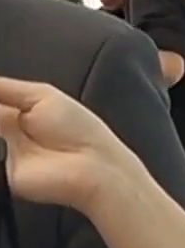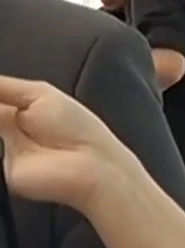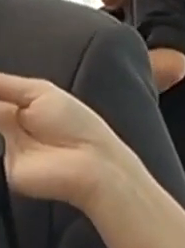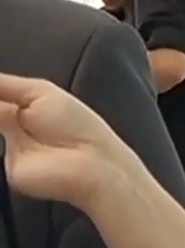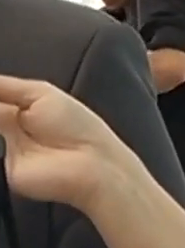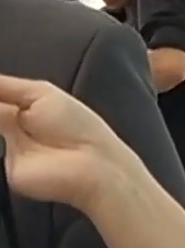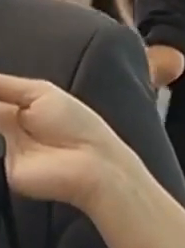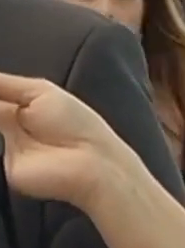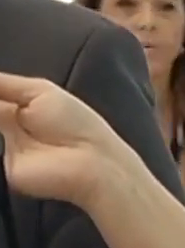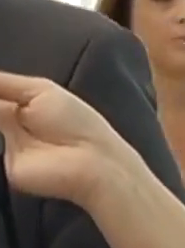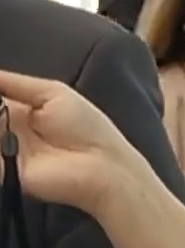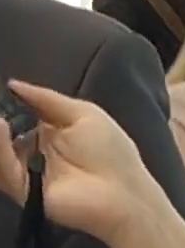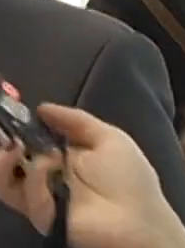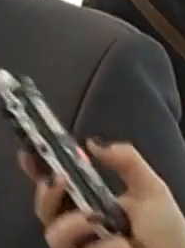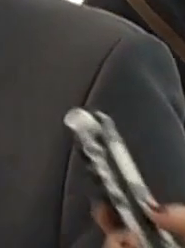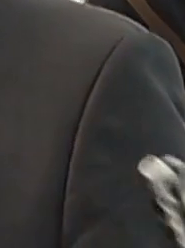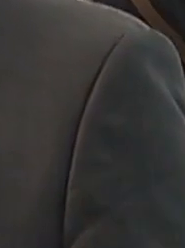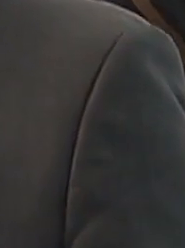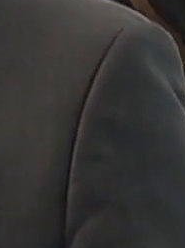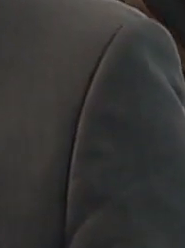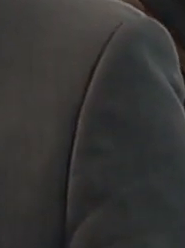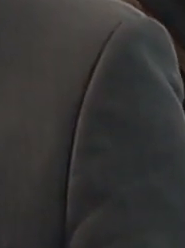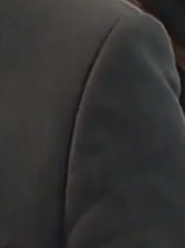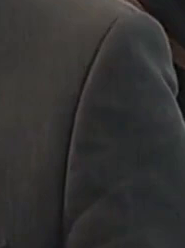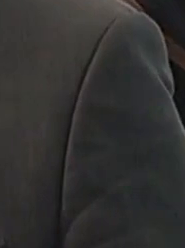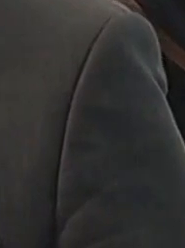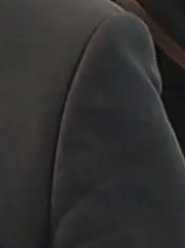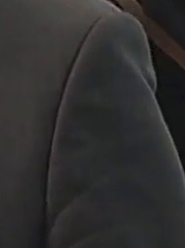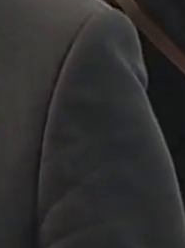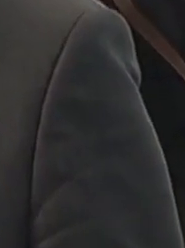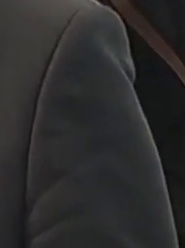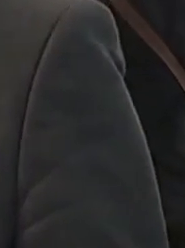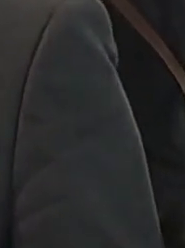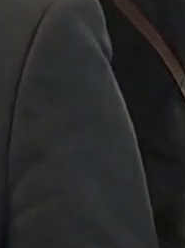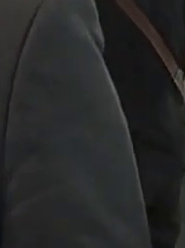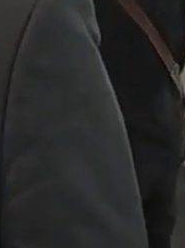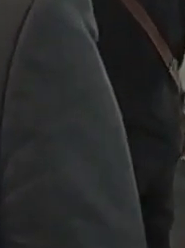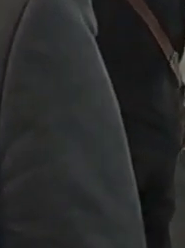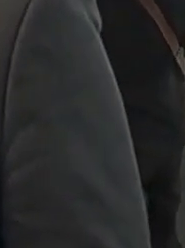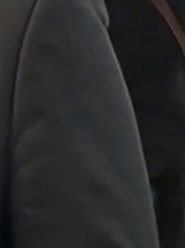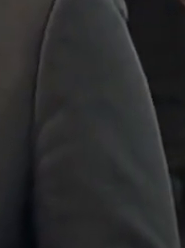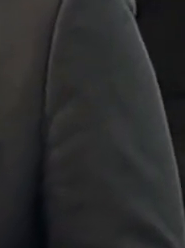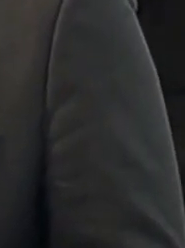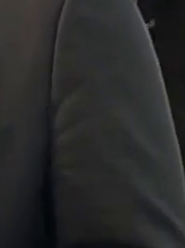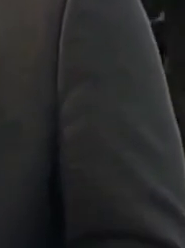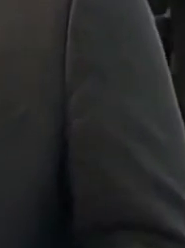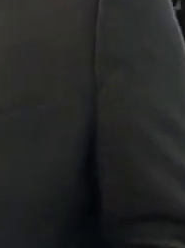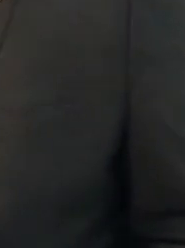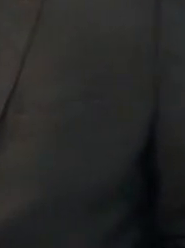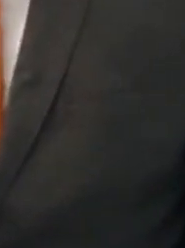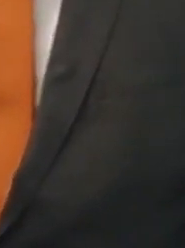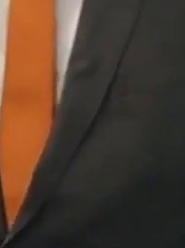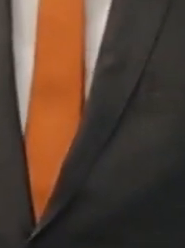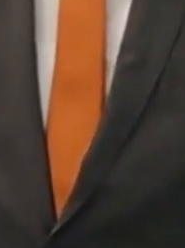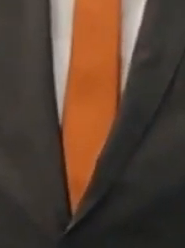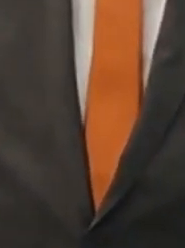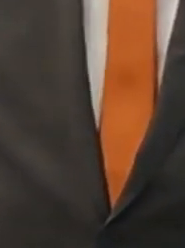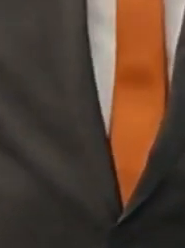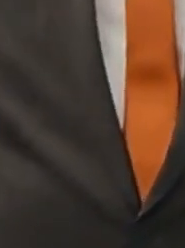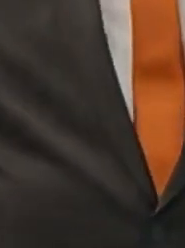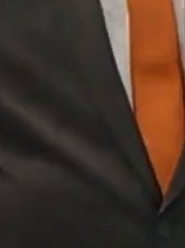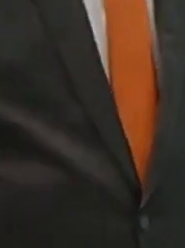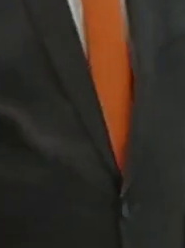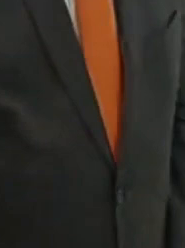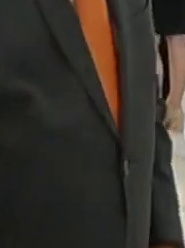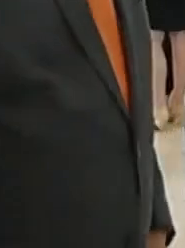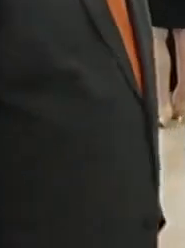um também tem suas demandas e necessidades. Deputado, obrigado pela atenção, sucesso no mandato parlamentar. Muito obrigado. Este então o deputado Guilherme da Cunha, do Partido